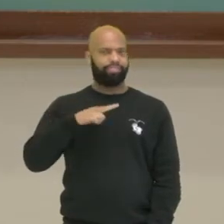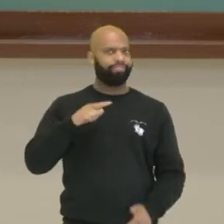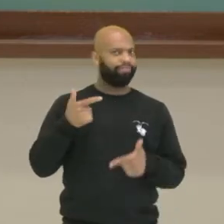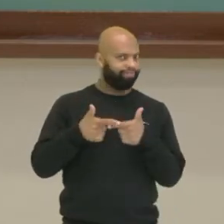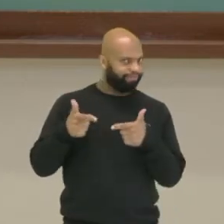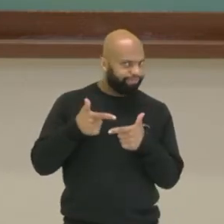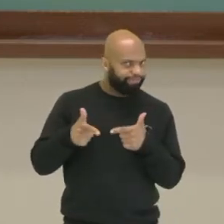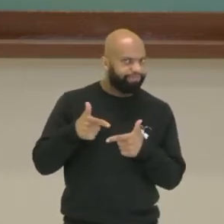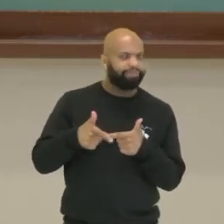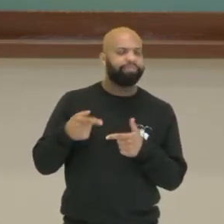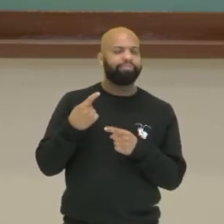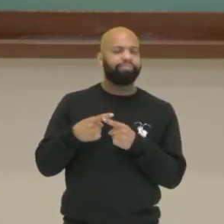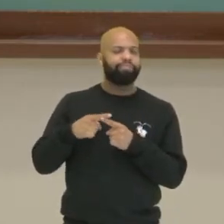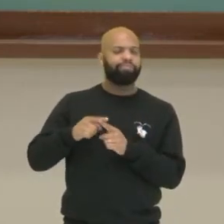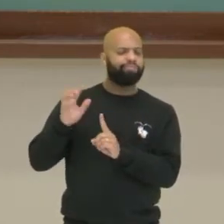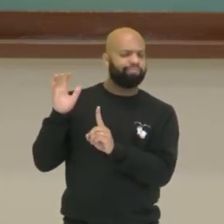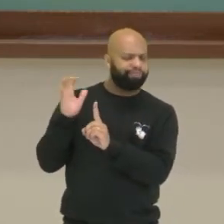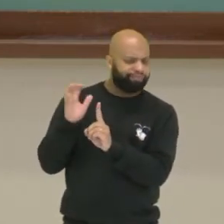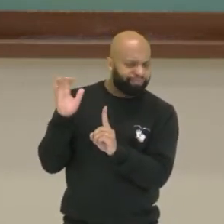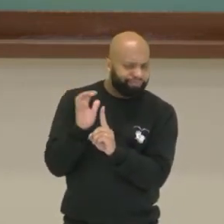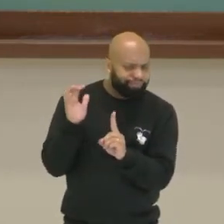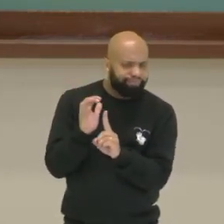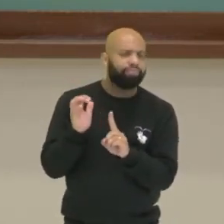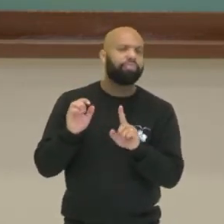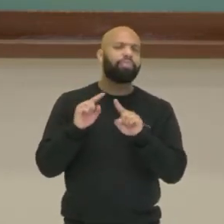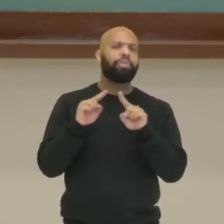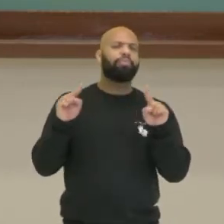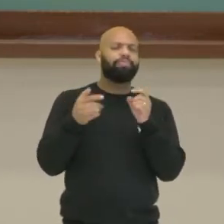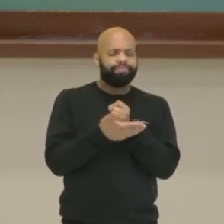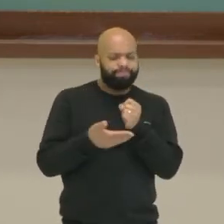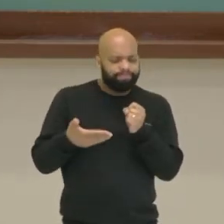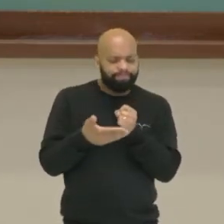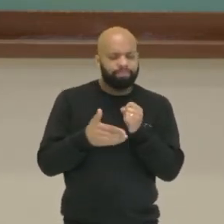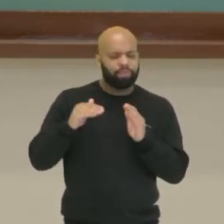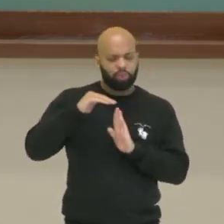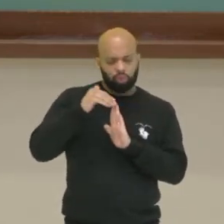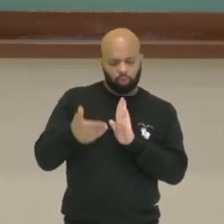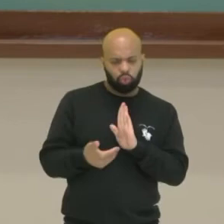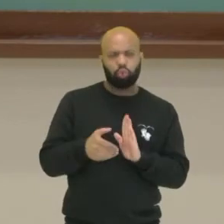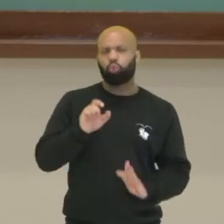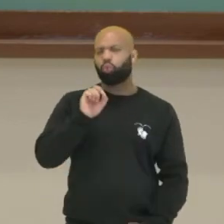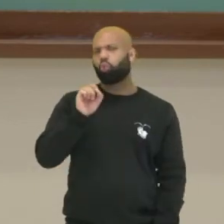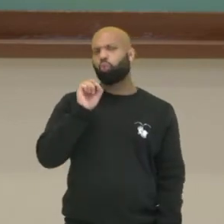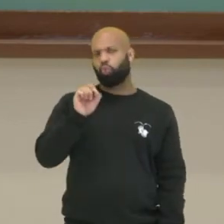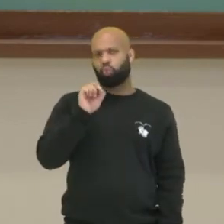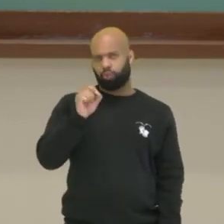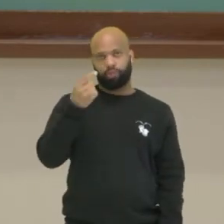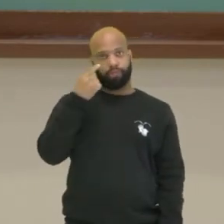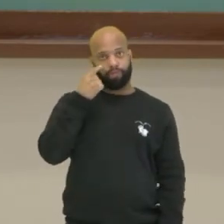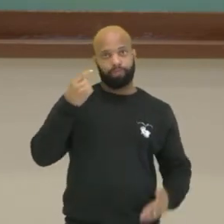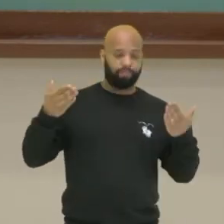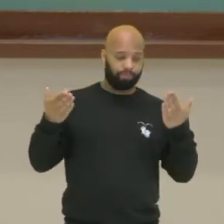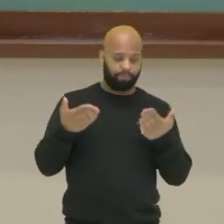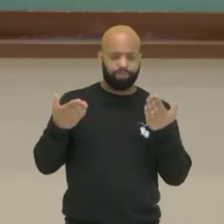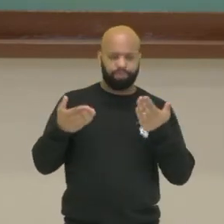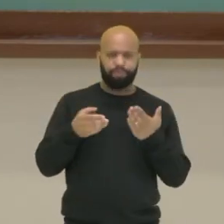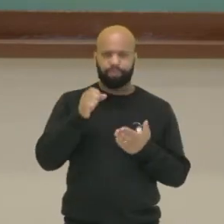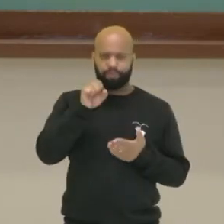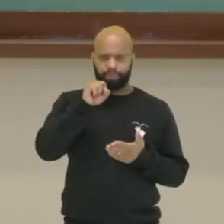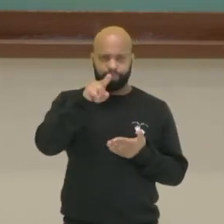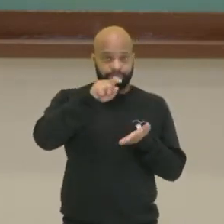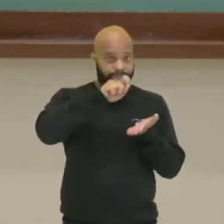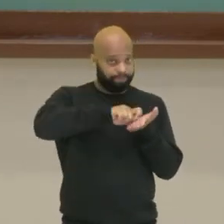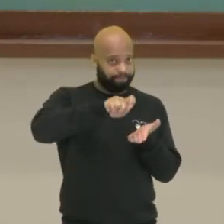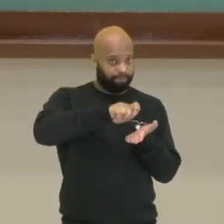questão individual, mas com base em tudo que nós vimos aqui. Veja lá, vamos ver se você colocou, escreveu